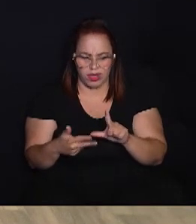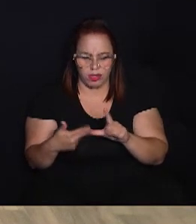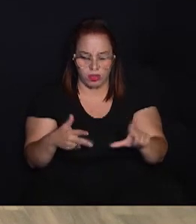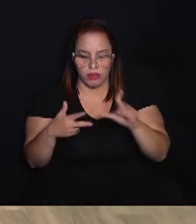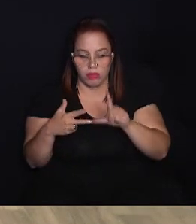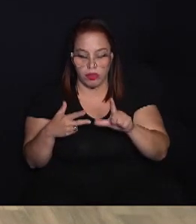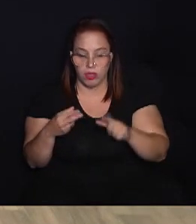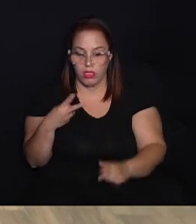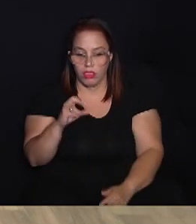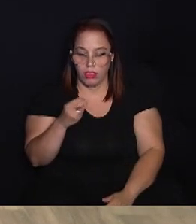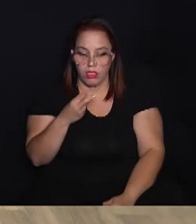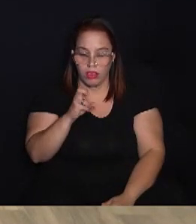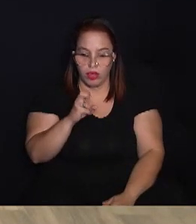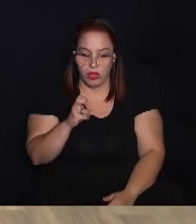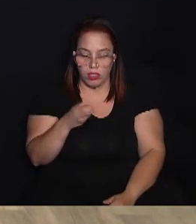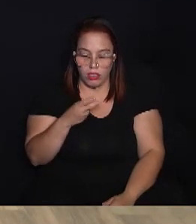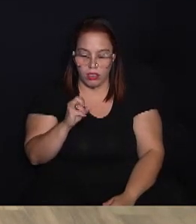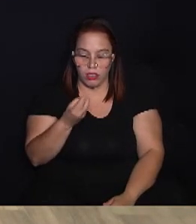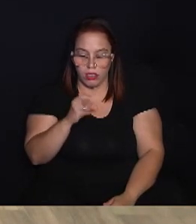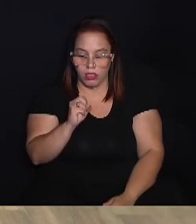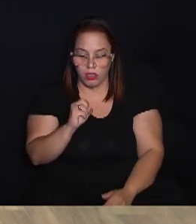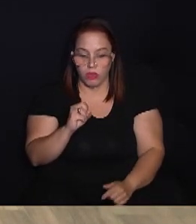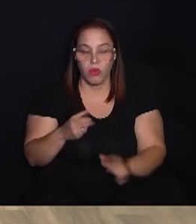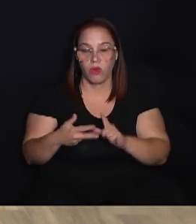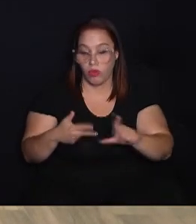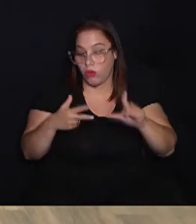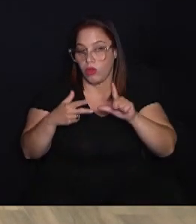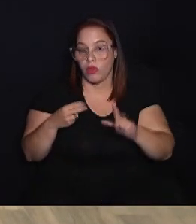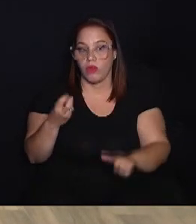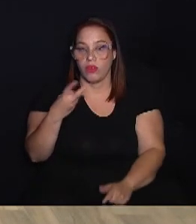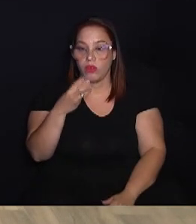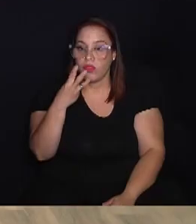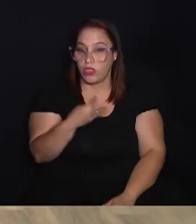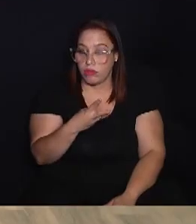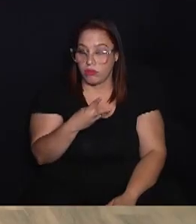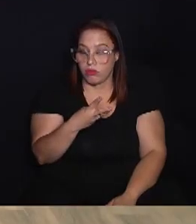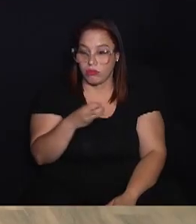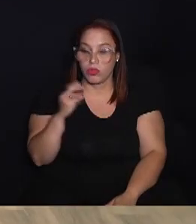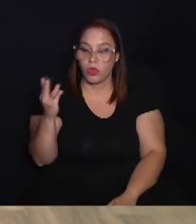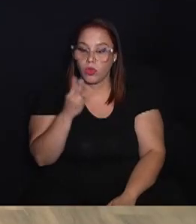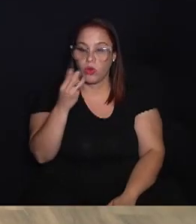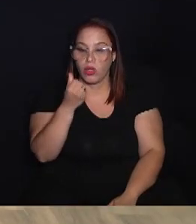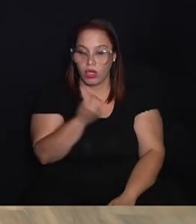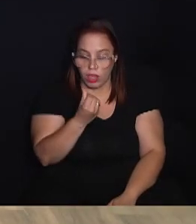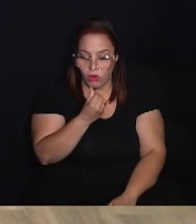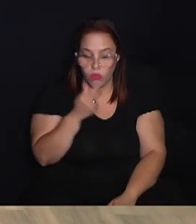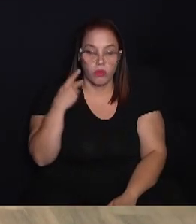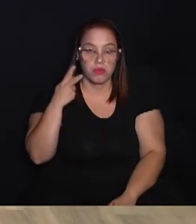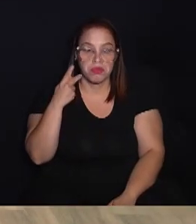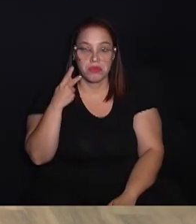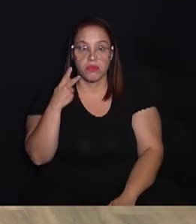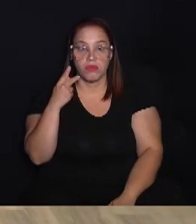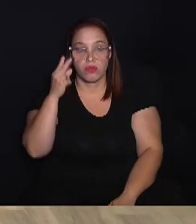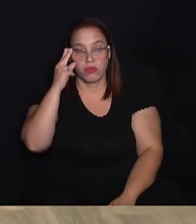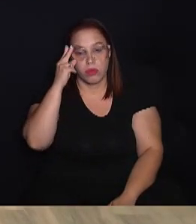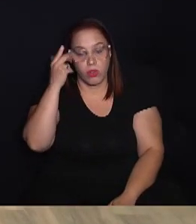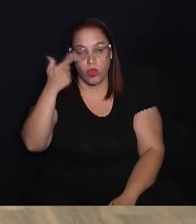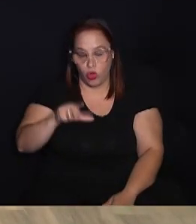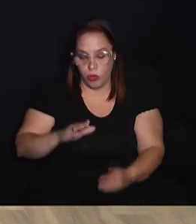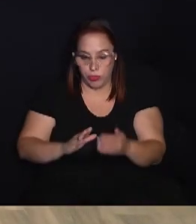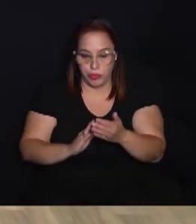voto. Mas foi importante, processo limpo, transparente, a democracia saiu mais forte e